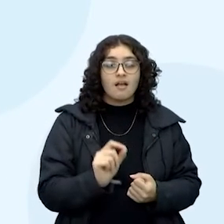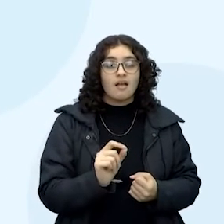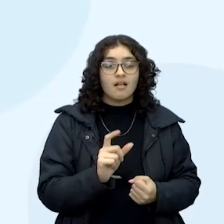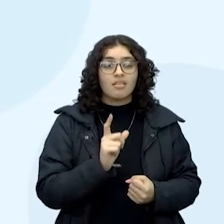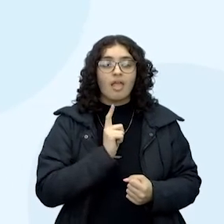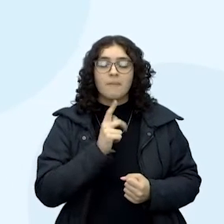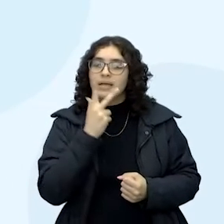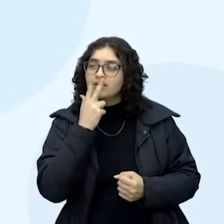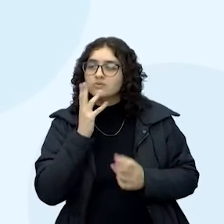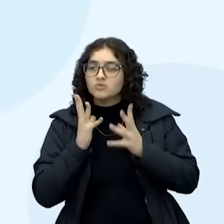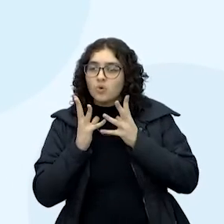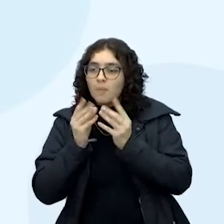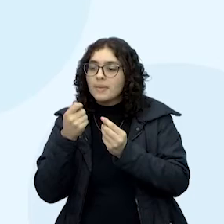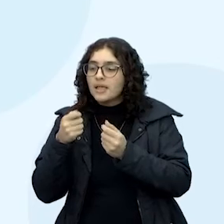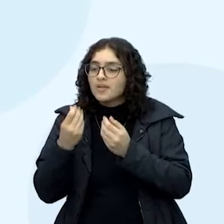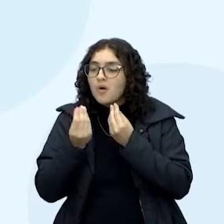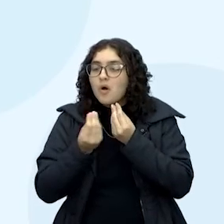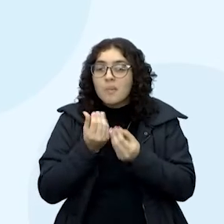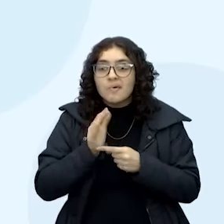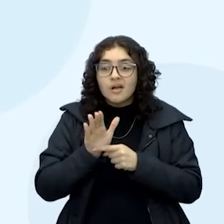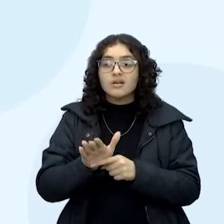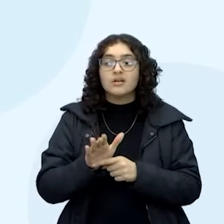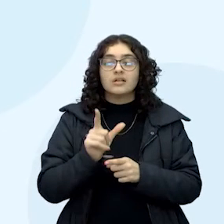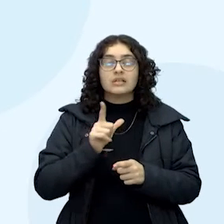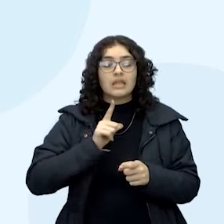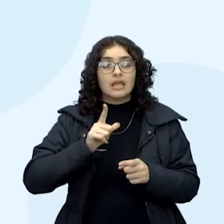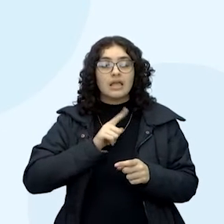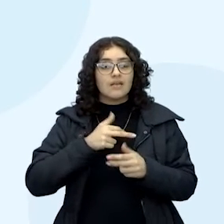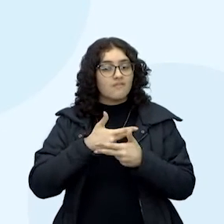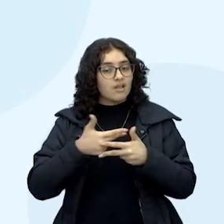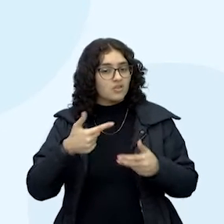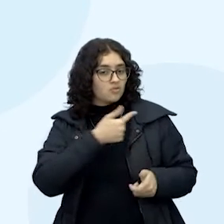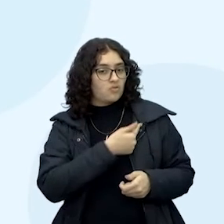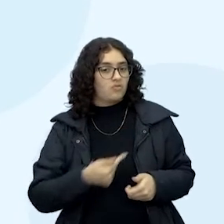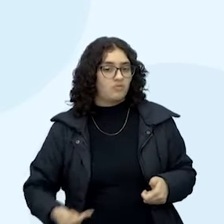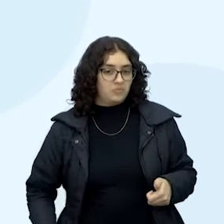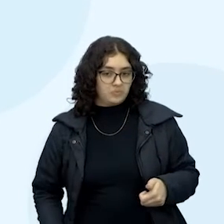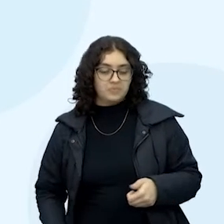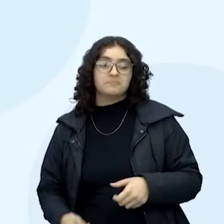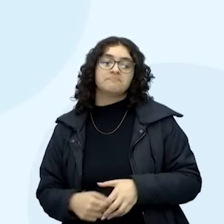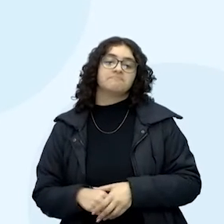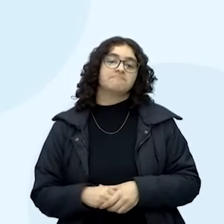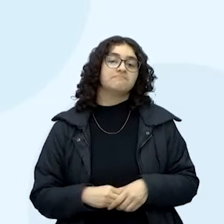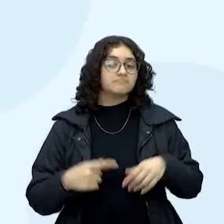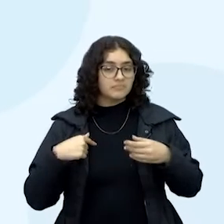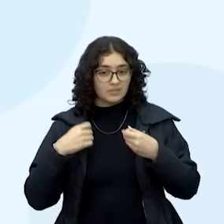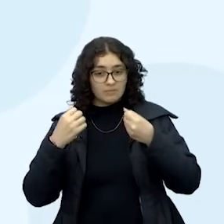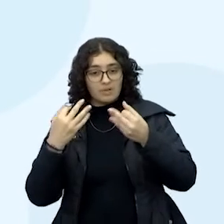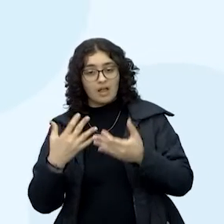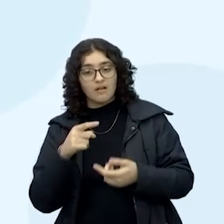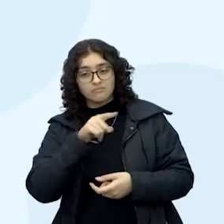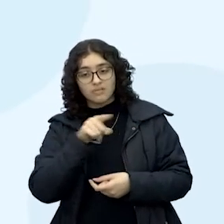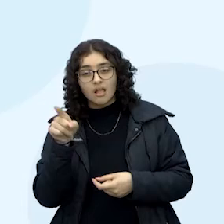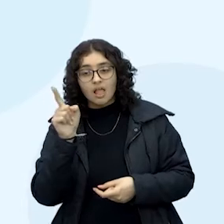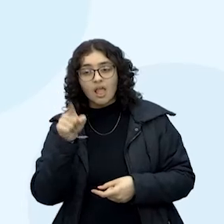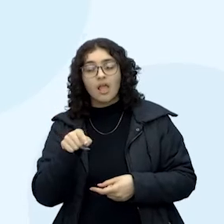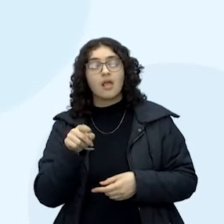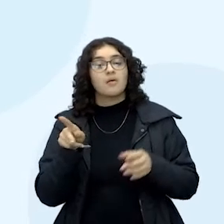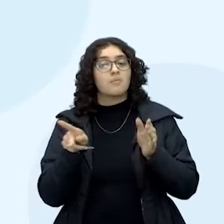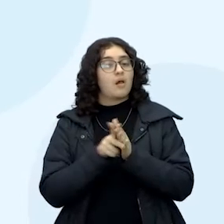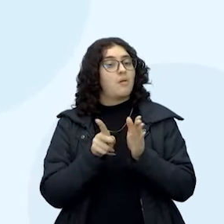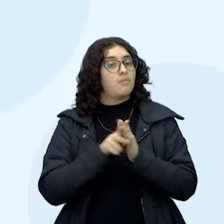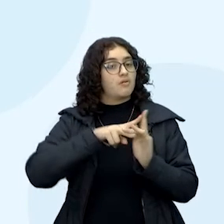interesse comum. As seguintes formas de governo. Então, o que eu vou falar agora para vocês são, de acordo